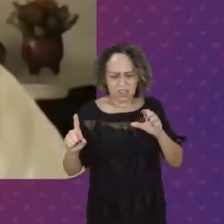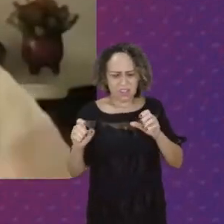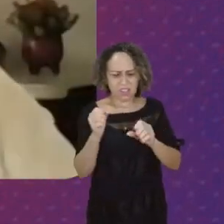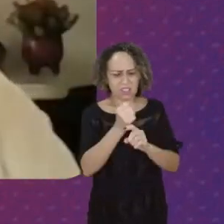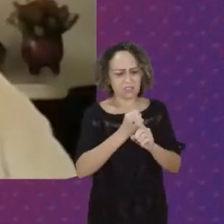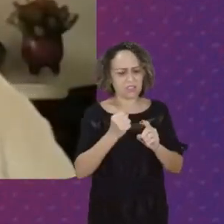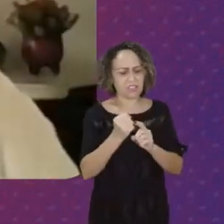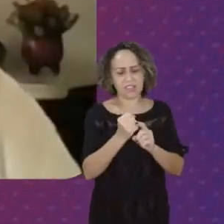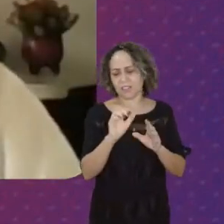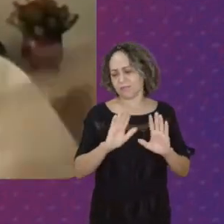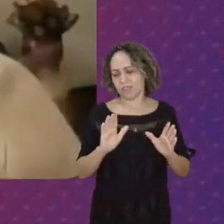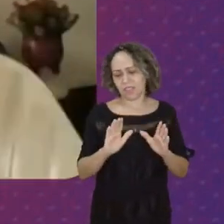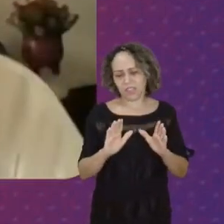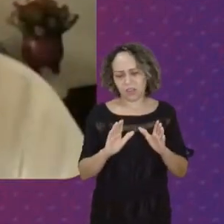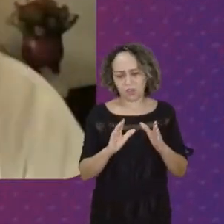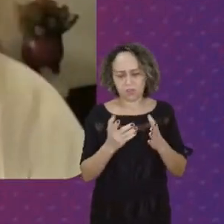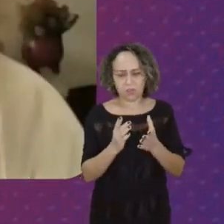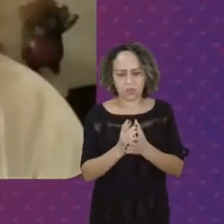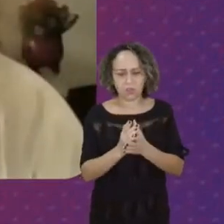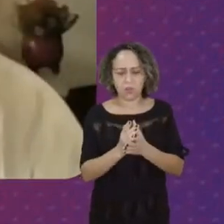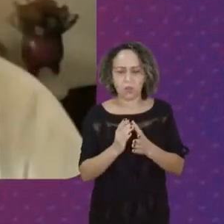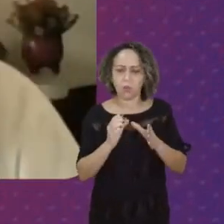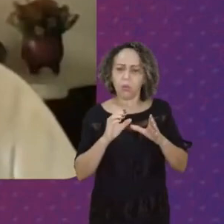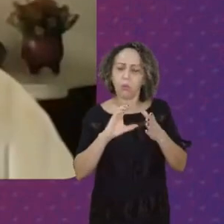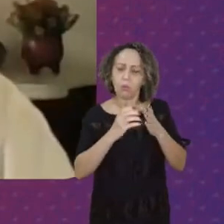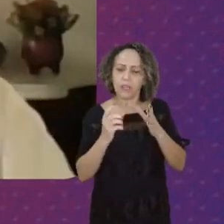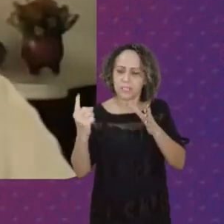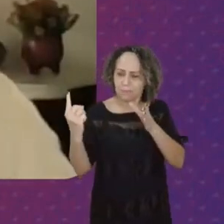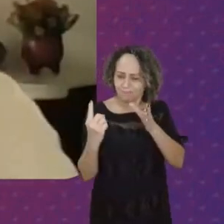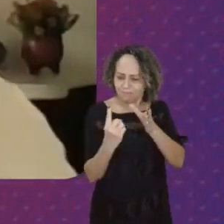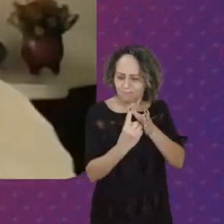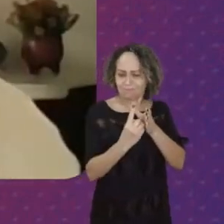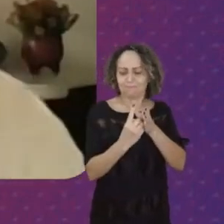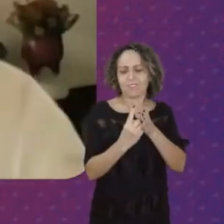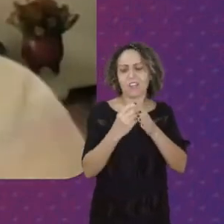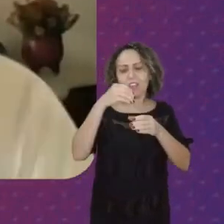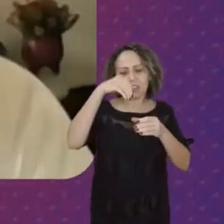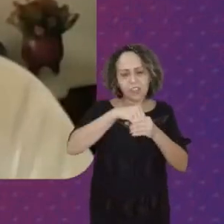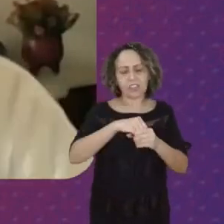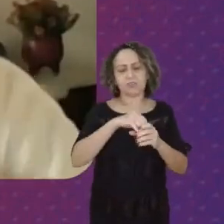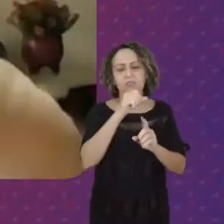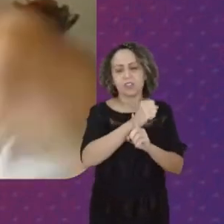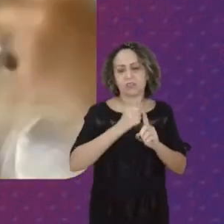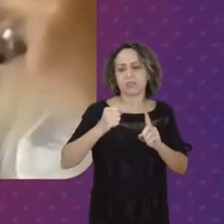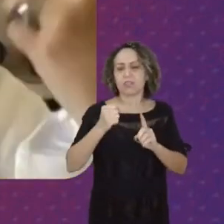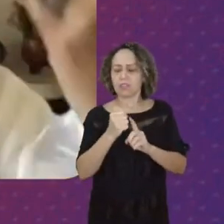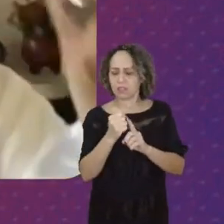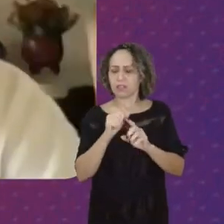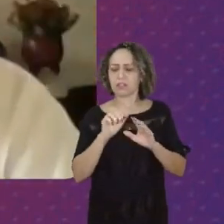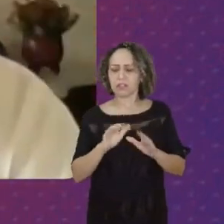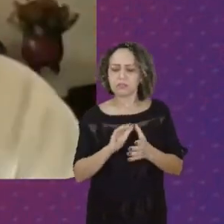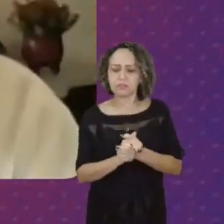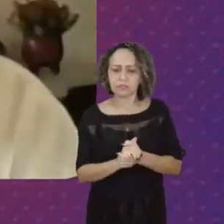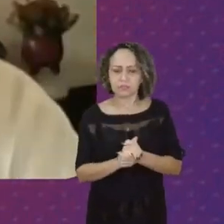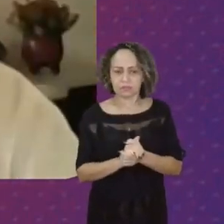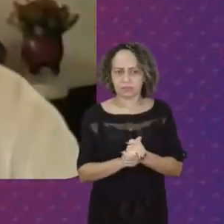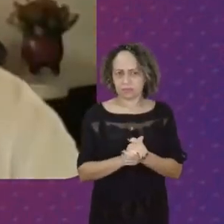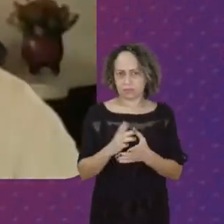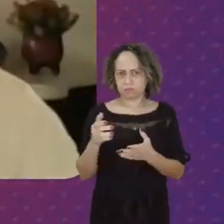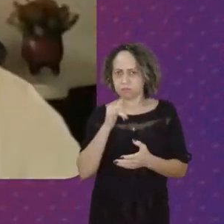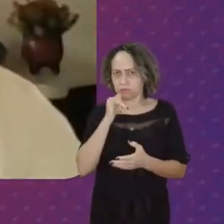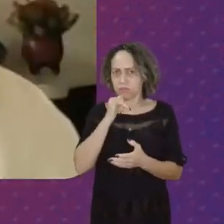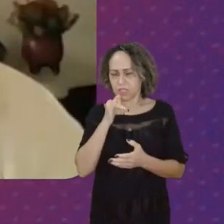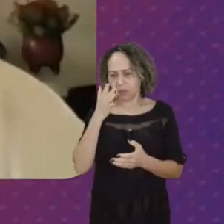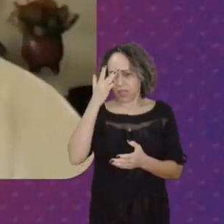partido... As pessoas, quando se filiam ao partido, não passam a ser automaticamente